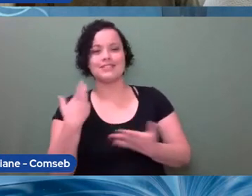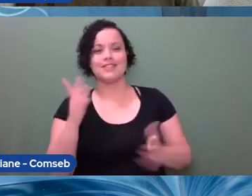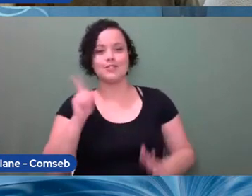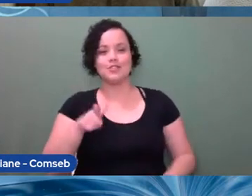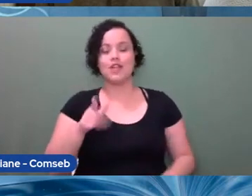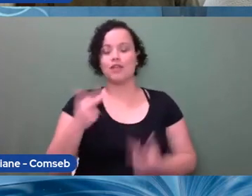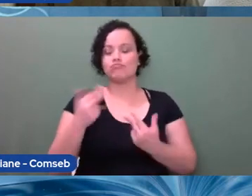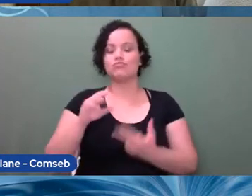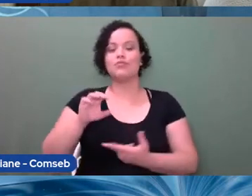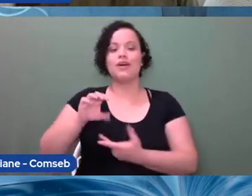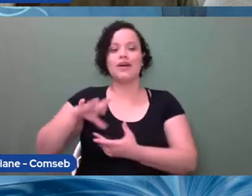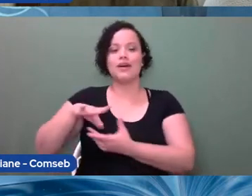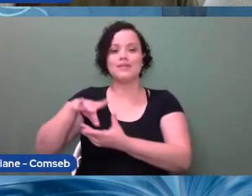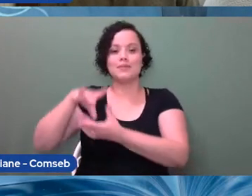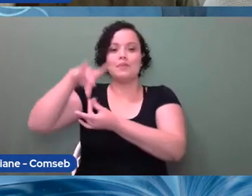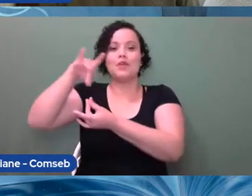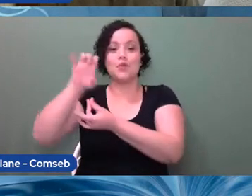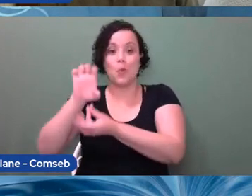né?